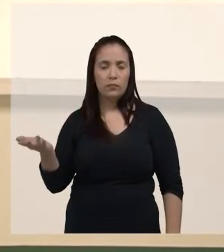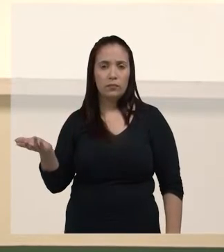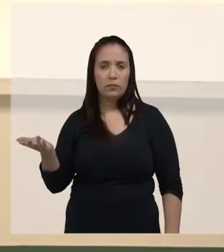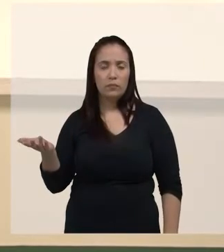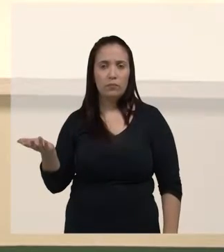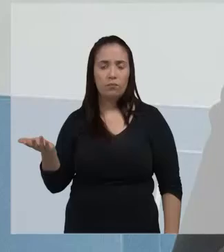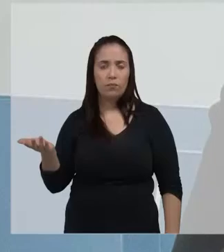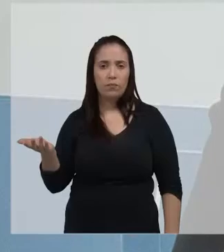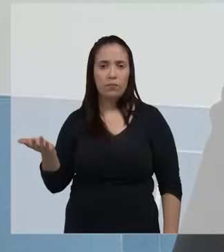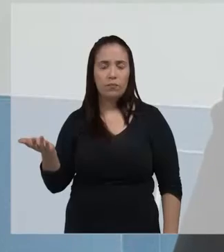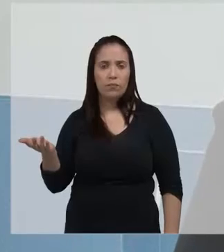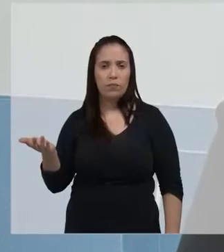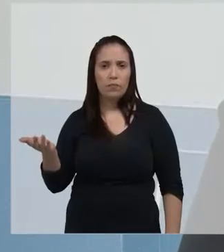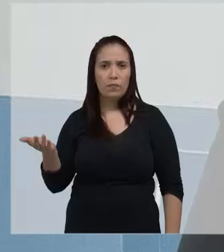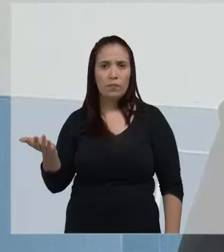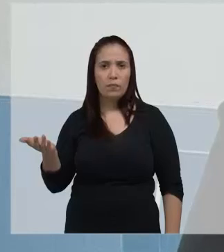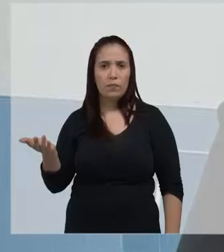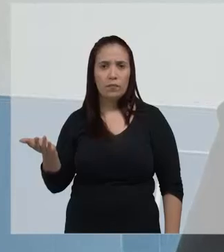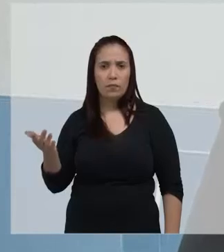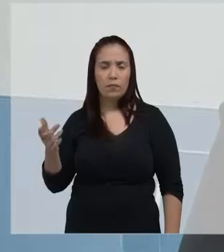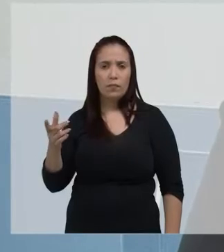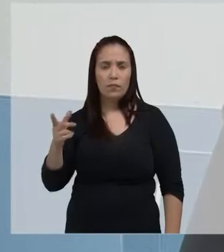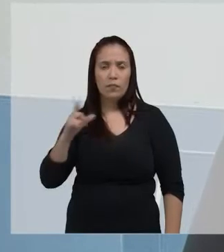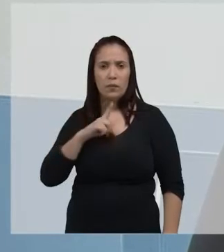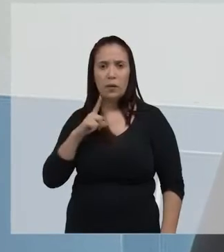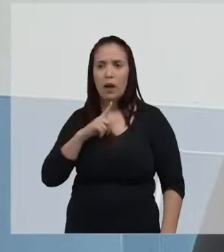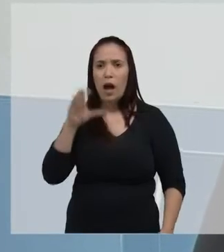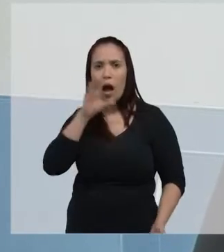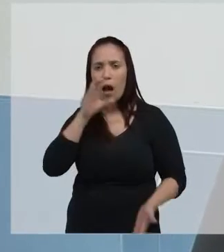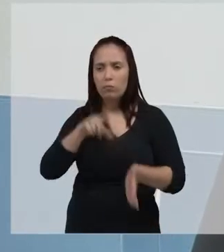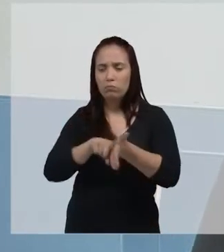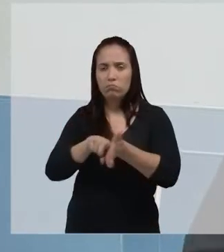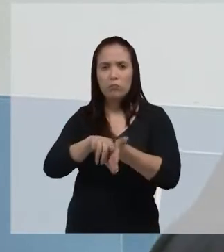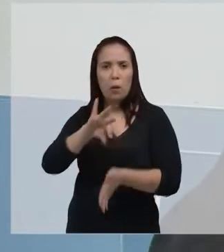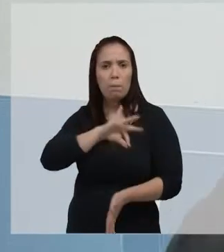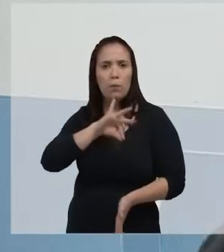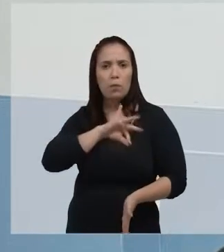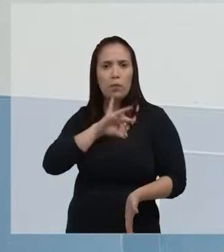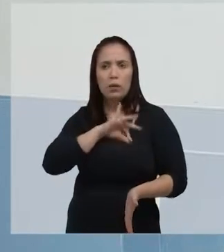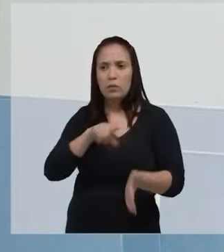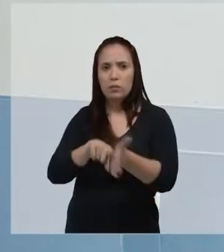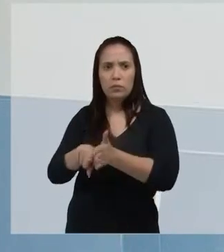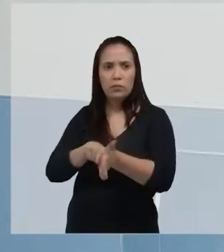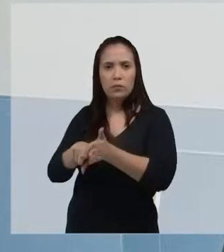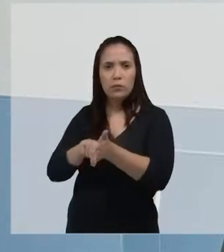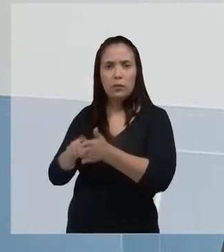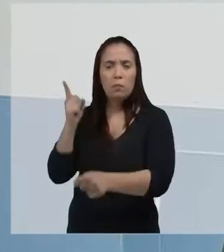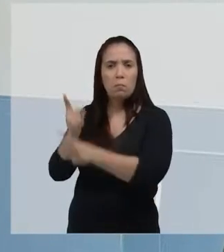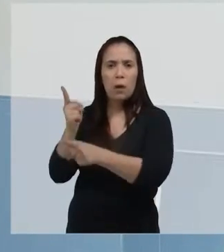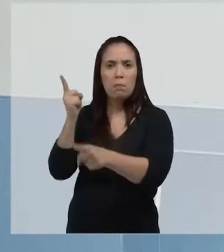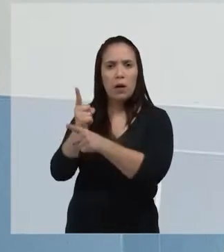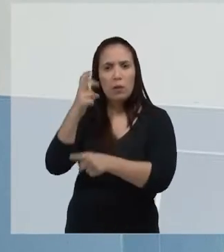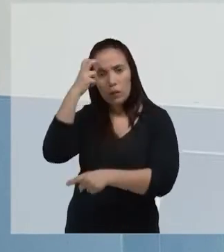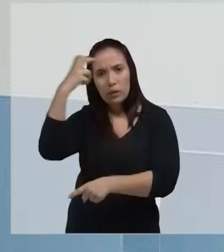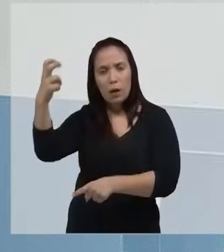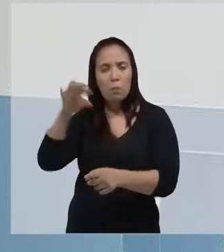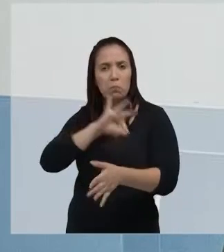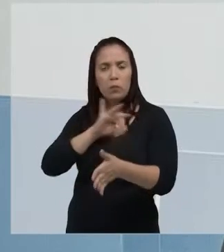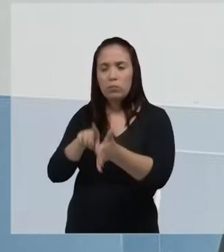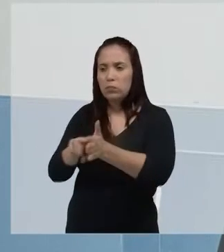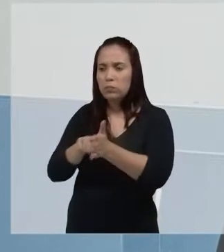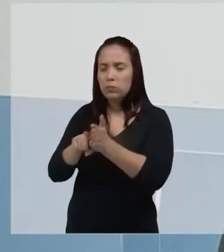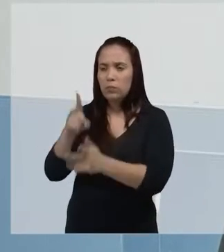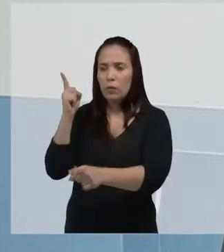uma forma muito rápida, presos pela Polícia Militar do Estado de Ceará, pela Polícia Civil e pela